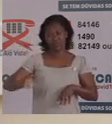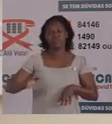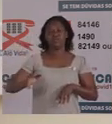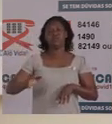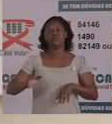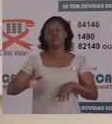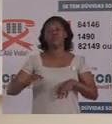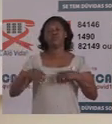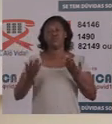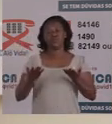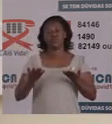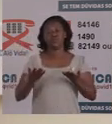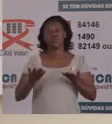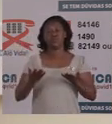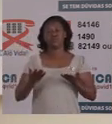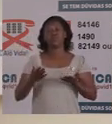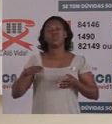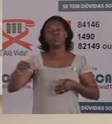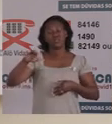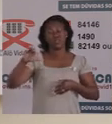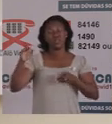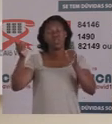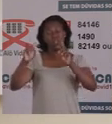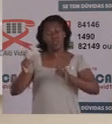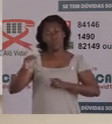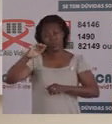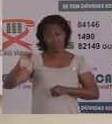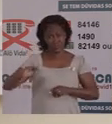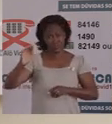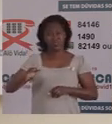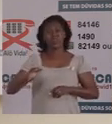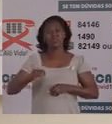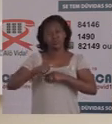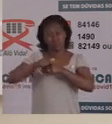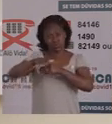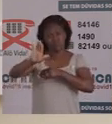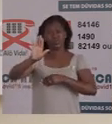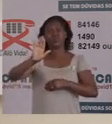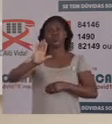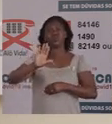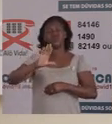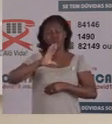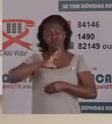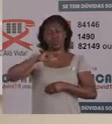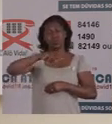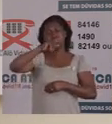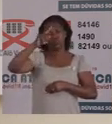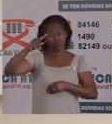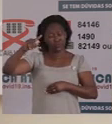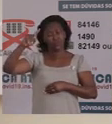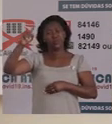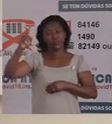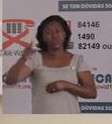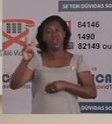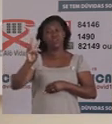a nossa epidemia aqui na região continua a ser dominada pela curva da África do Sul. Portanto, a